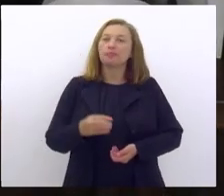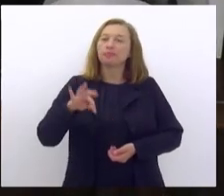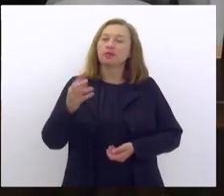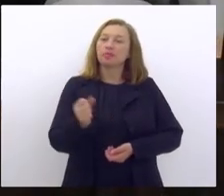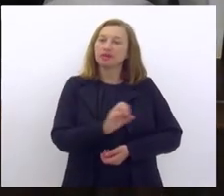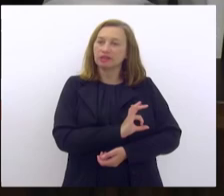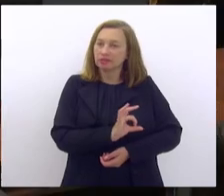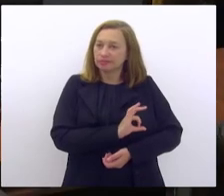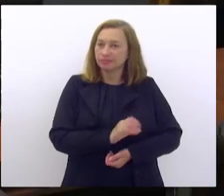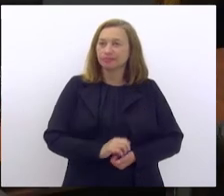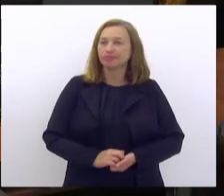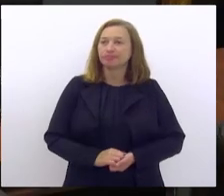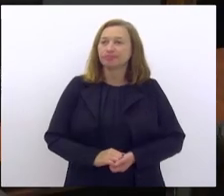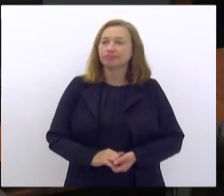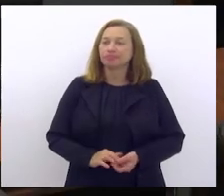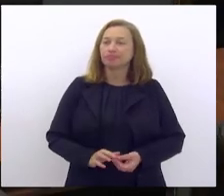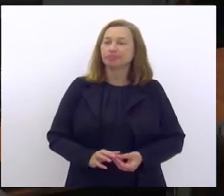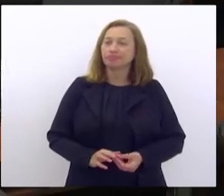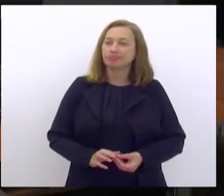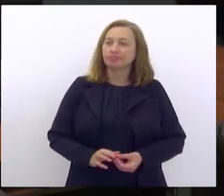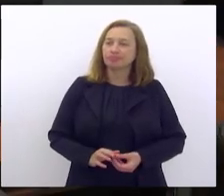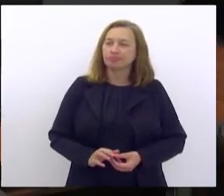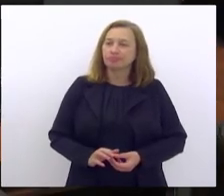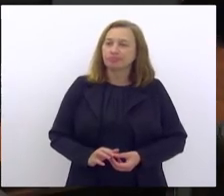Marta Rocha.